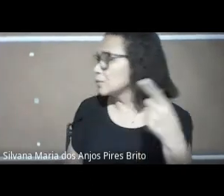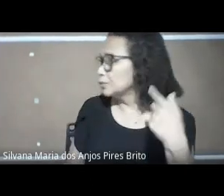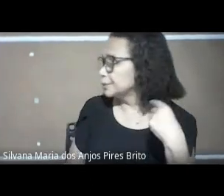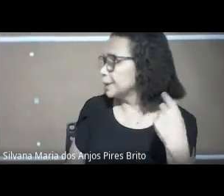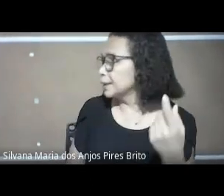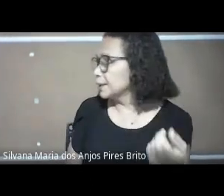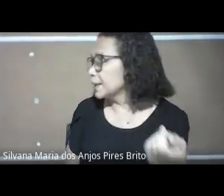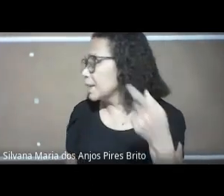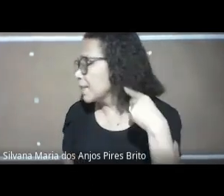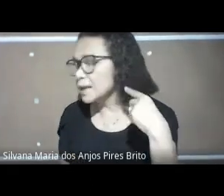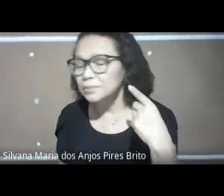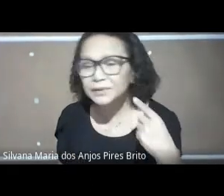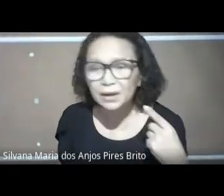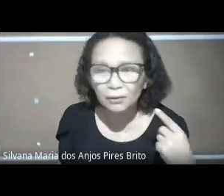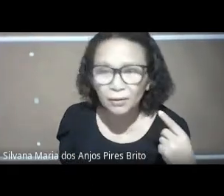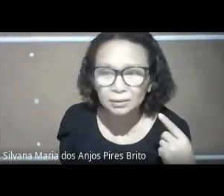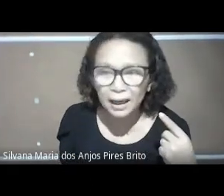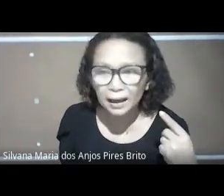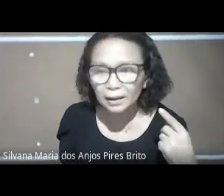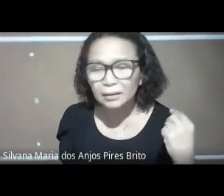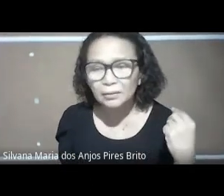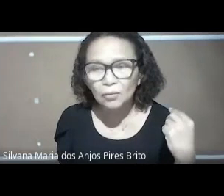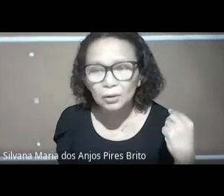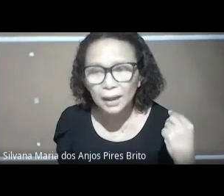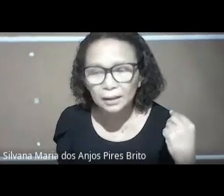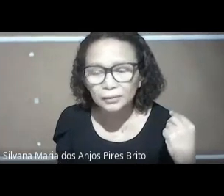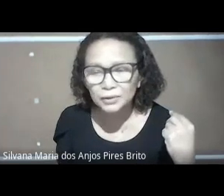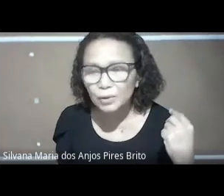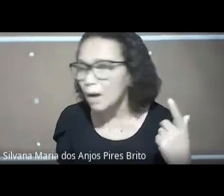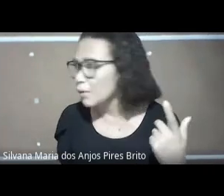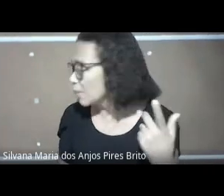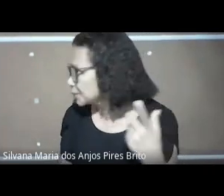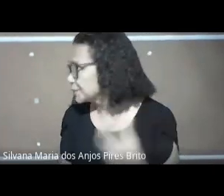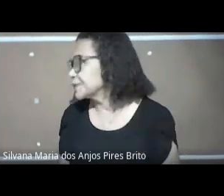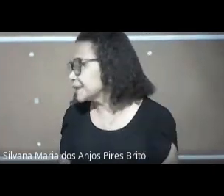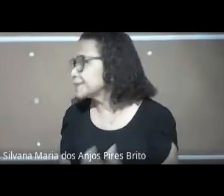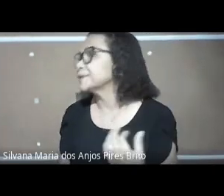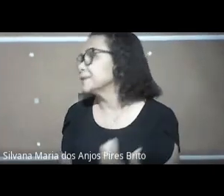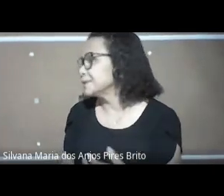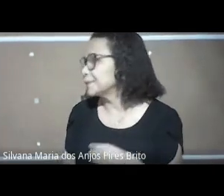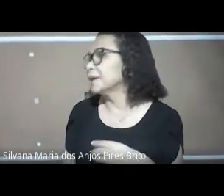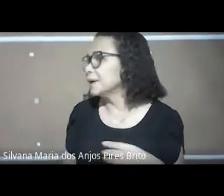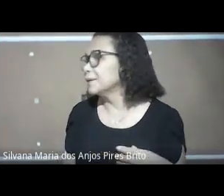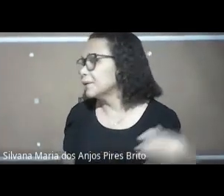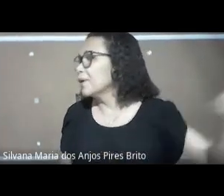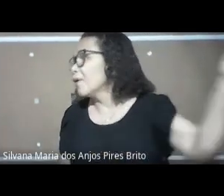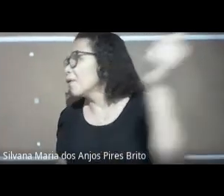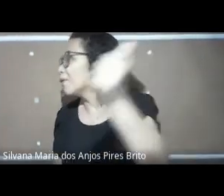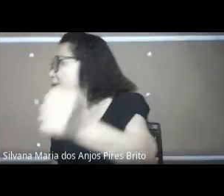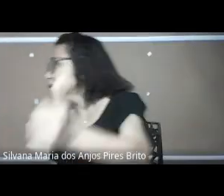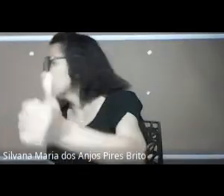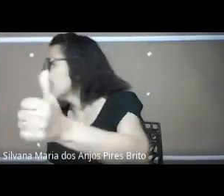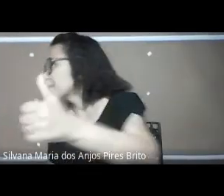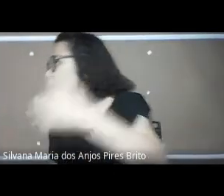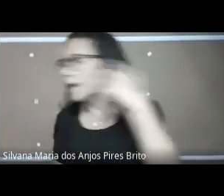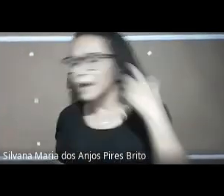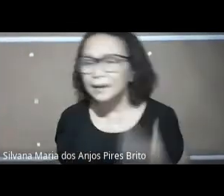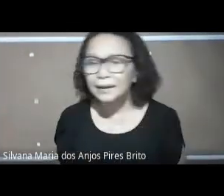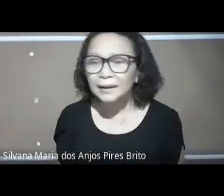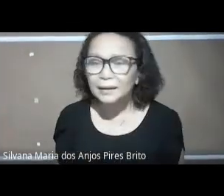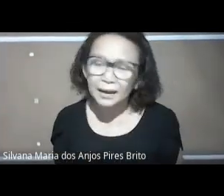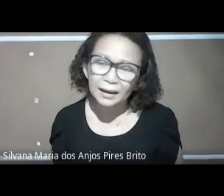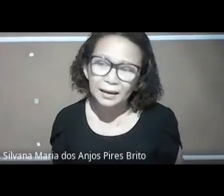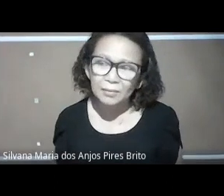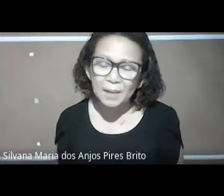uma pergunta, e mesmo se eu voltar o contato visual, eu posso dizer sim ou não, ou fazer o